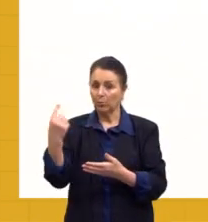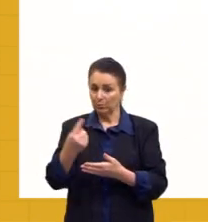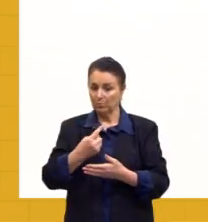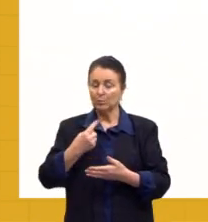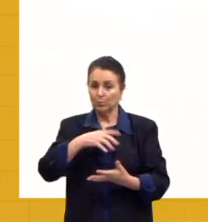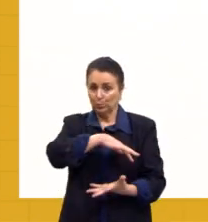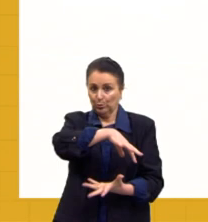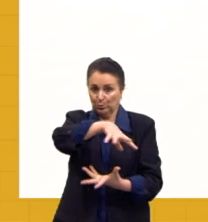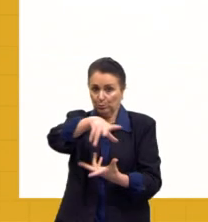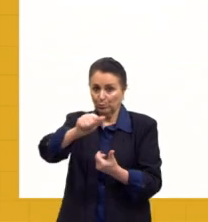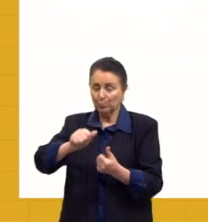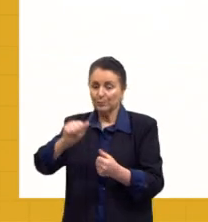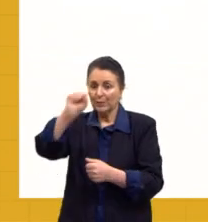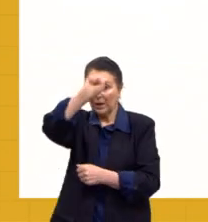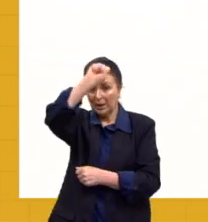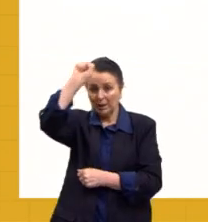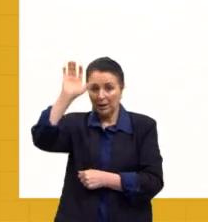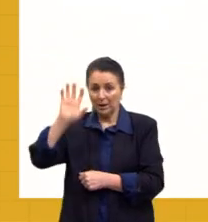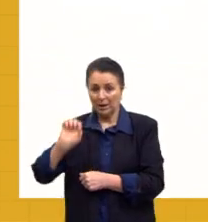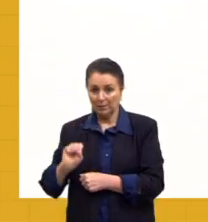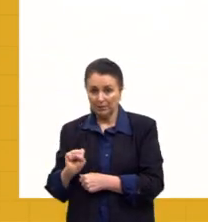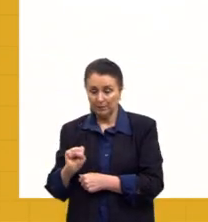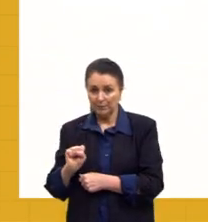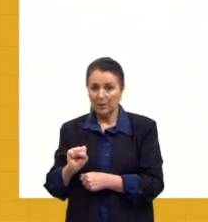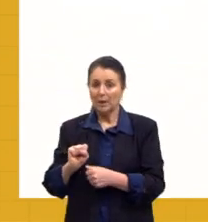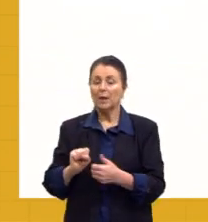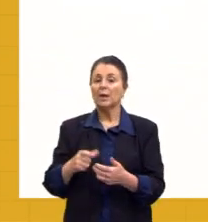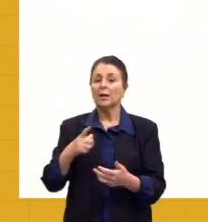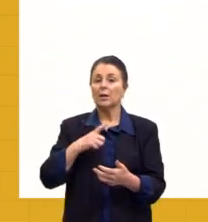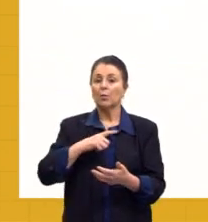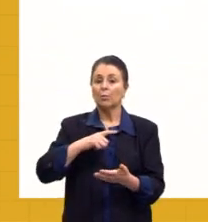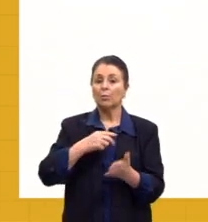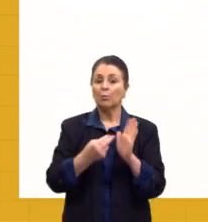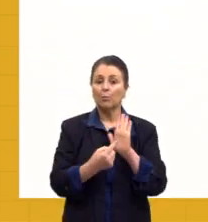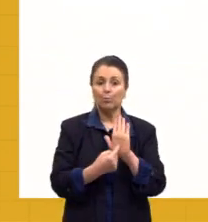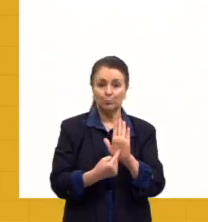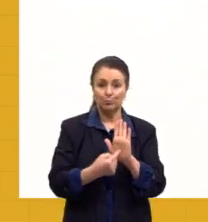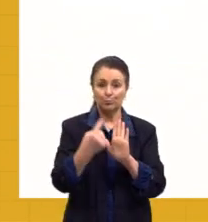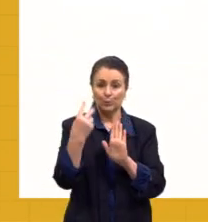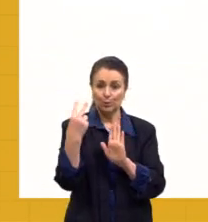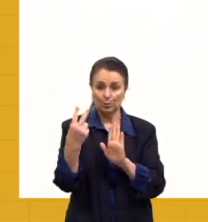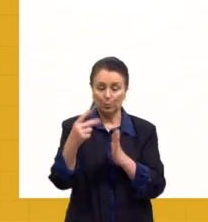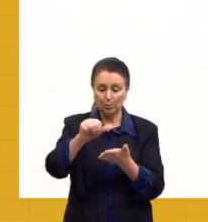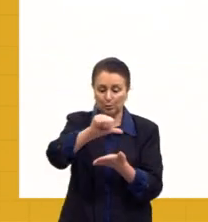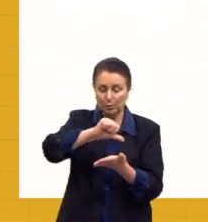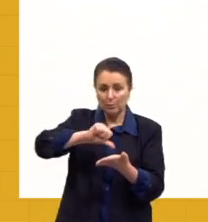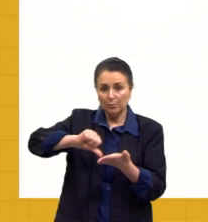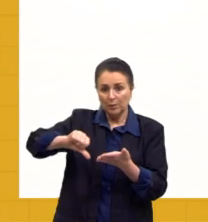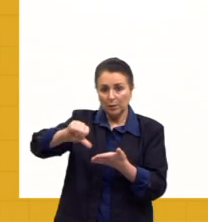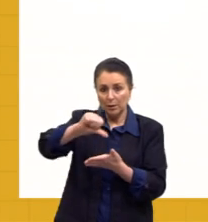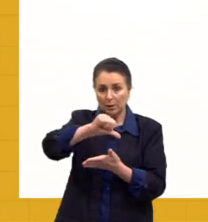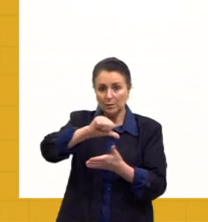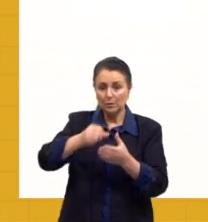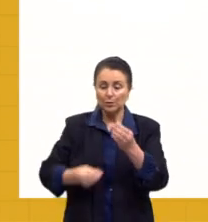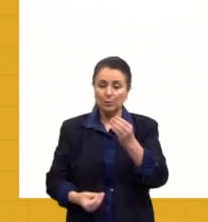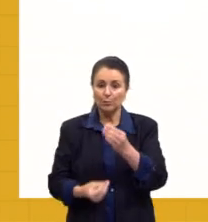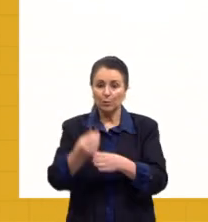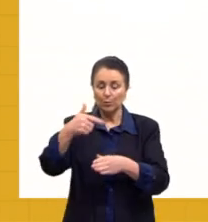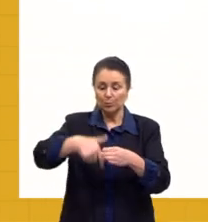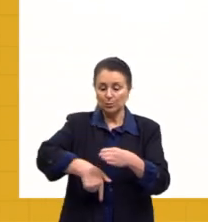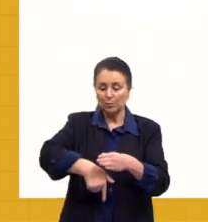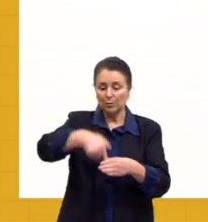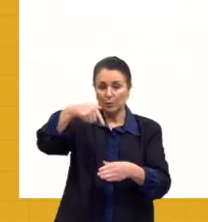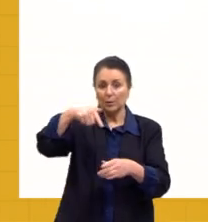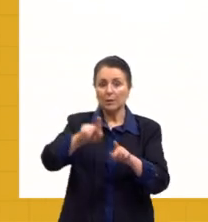justamente a África tal continente Africano e eu trago dois mapas aí mostrando para vocês áreas de produção de petróleo áreas de